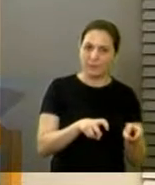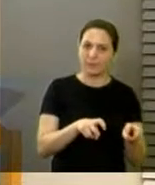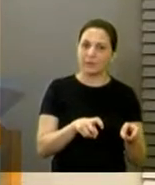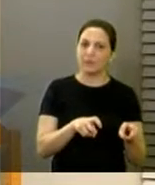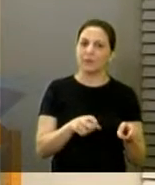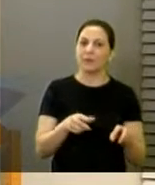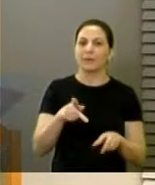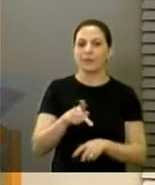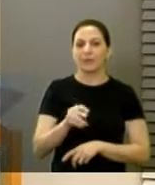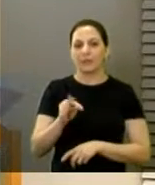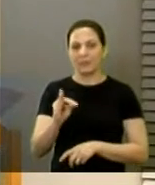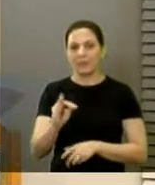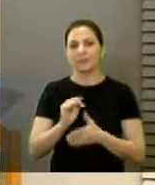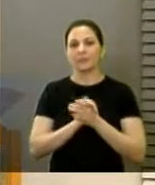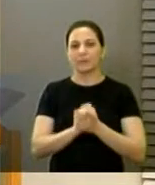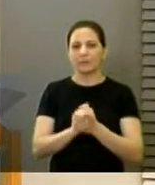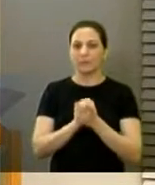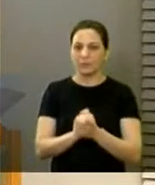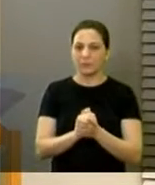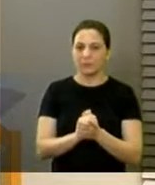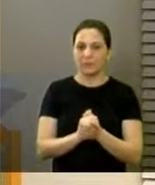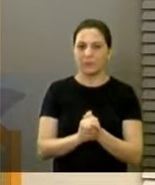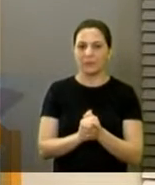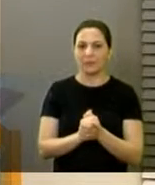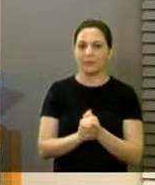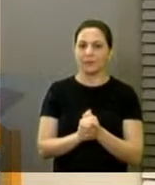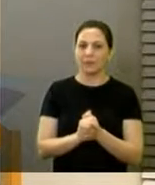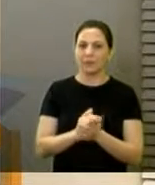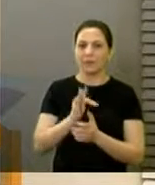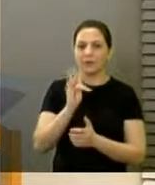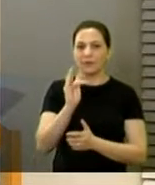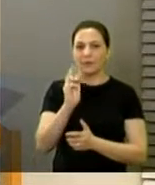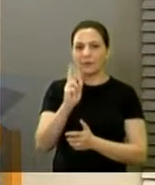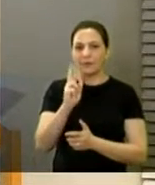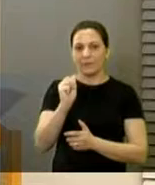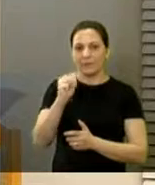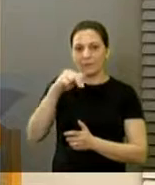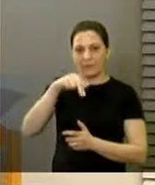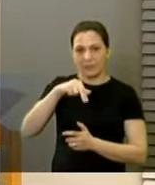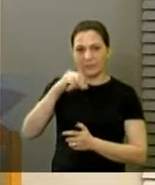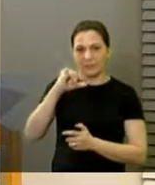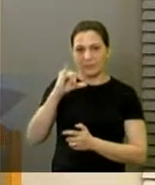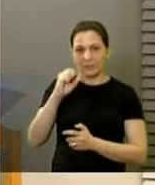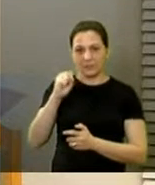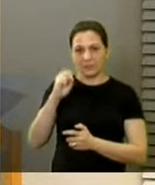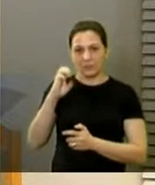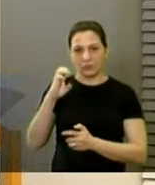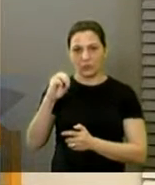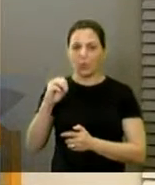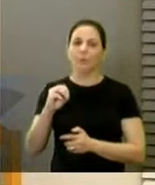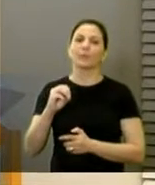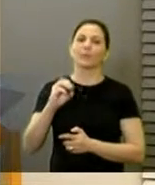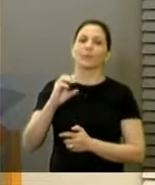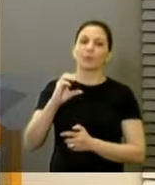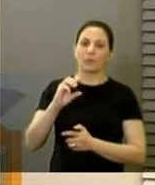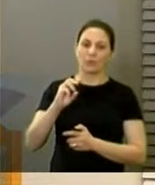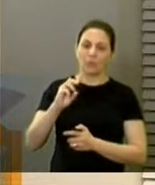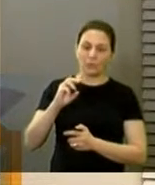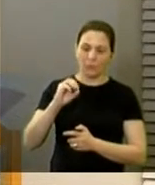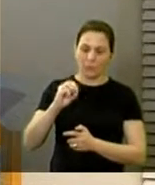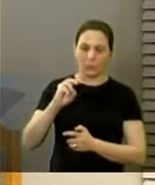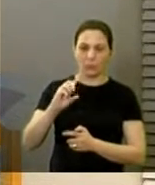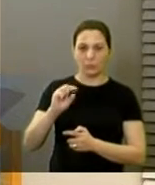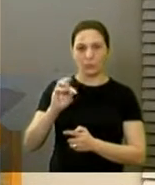saudar cumprimentar o o o francisco cultural ato que deve está nos assistindo nos ouvindo e